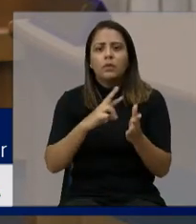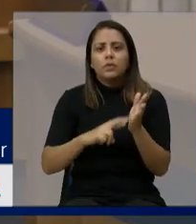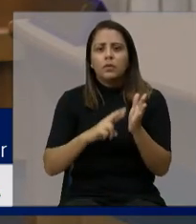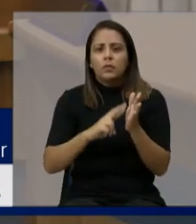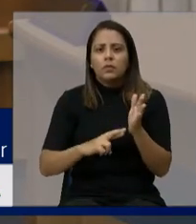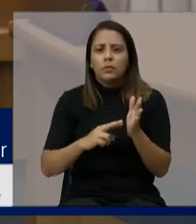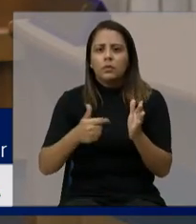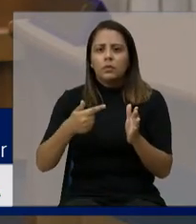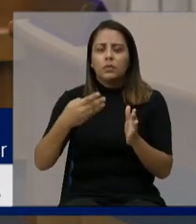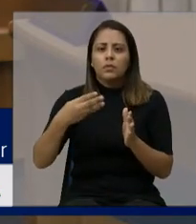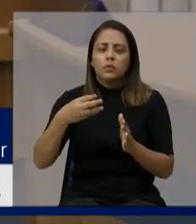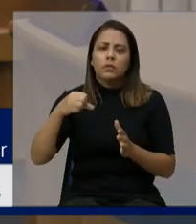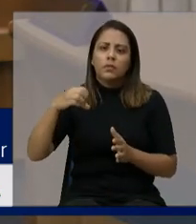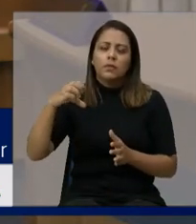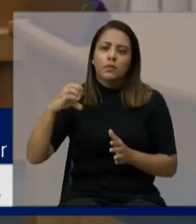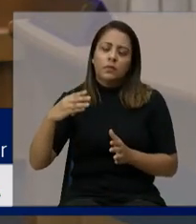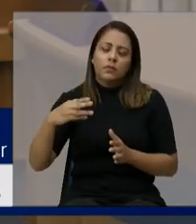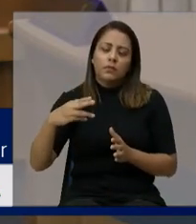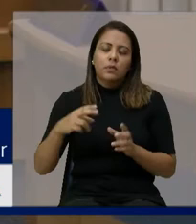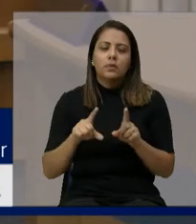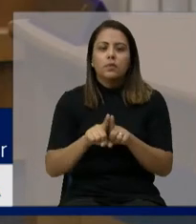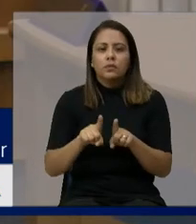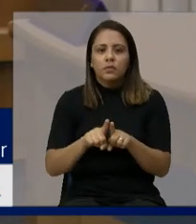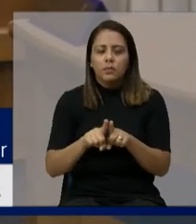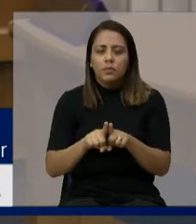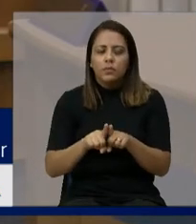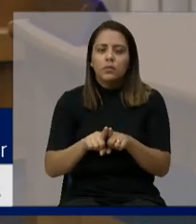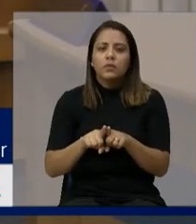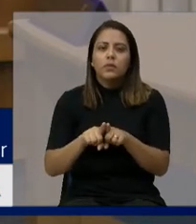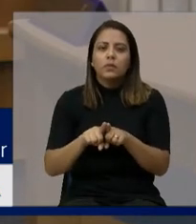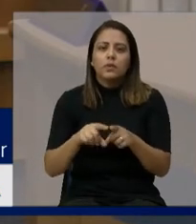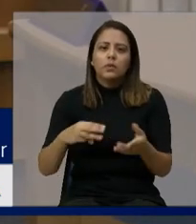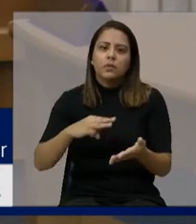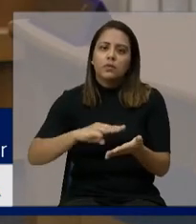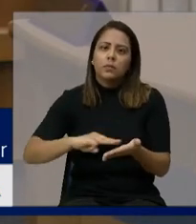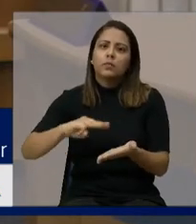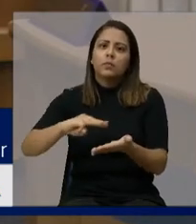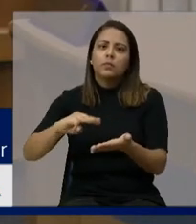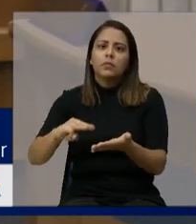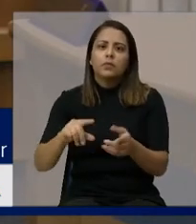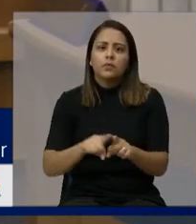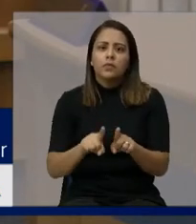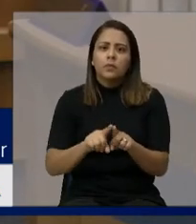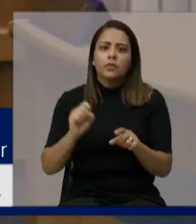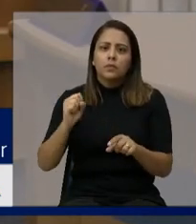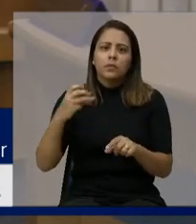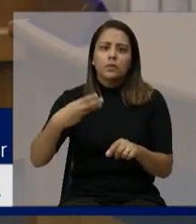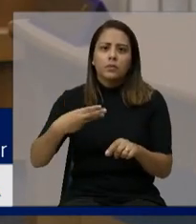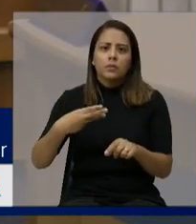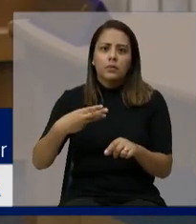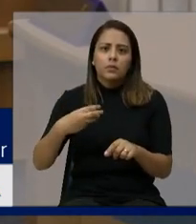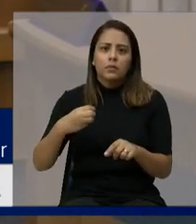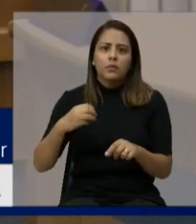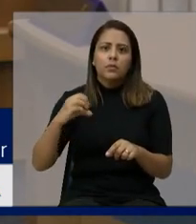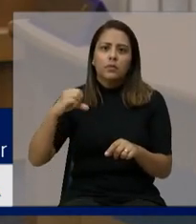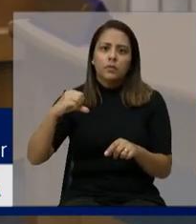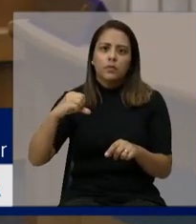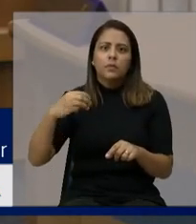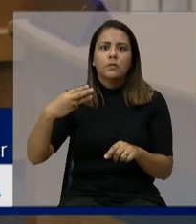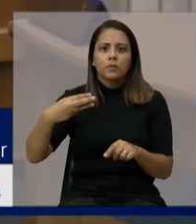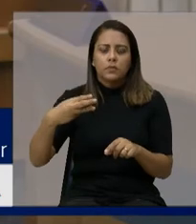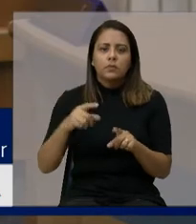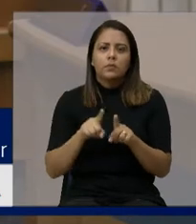1493 a 1495 e moções 83 a